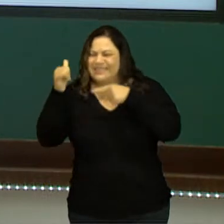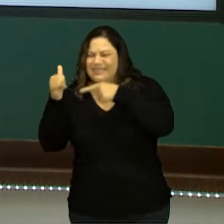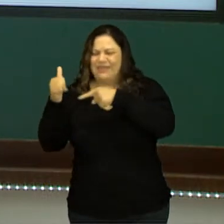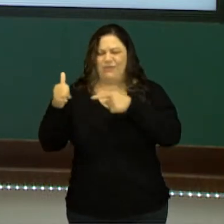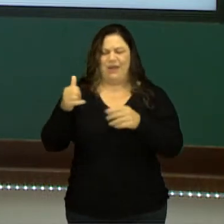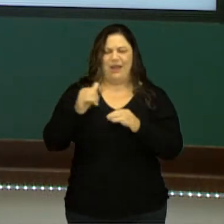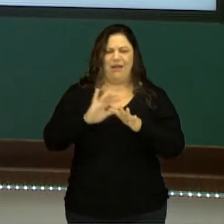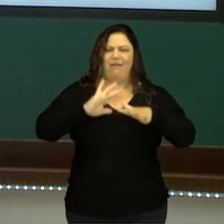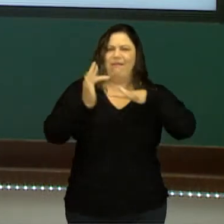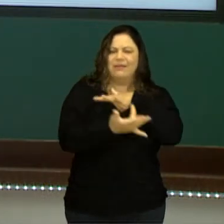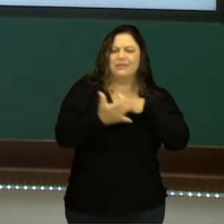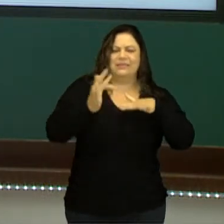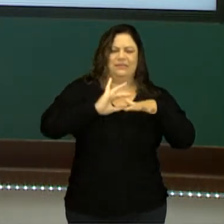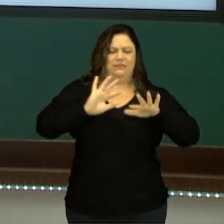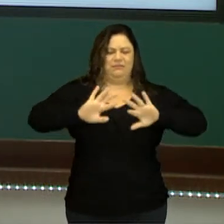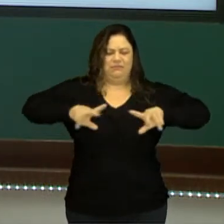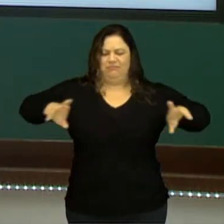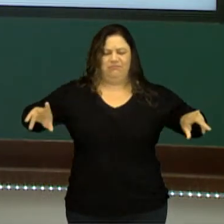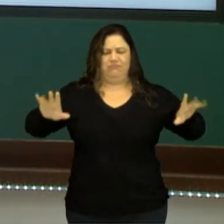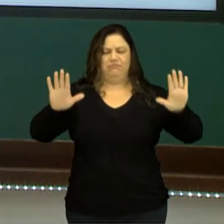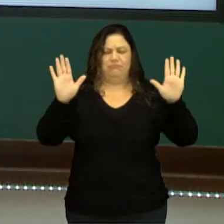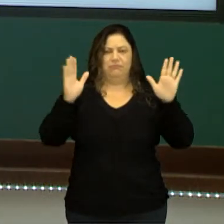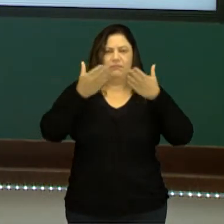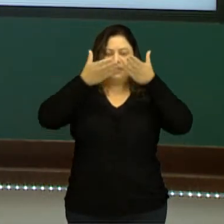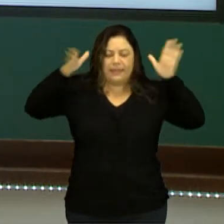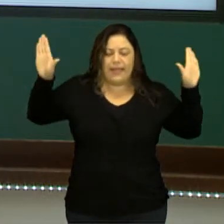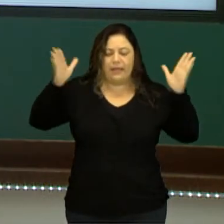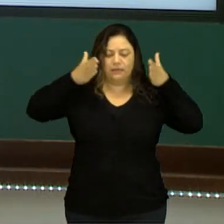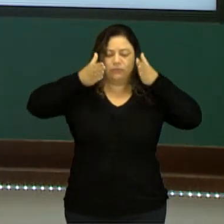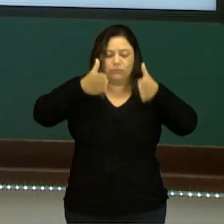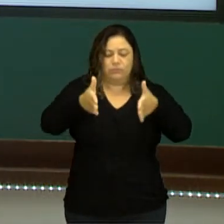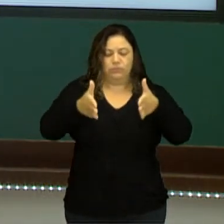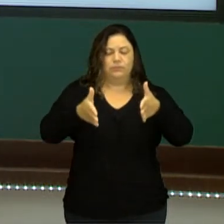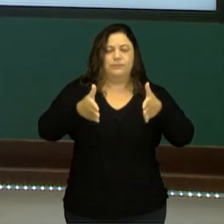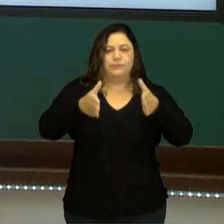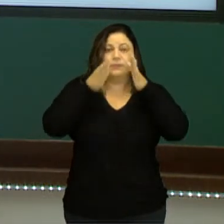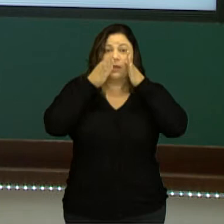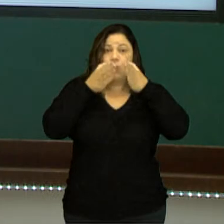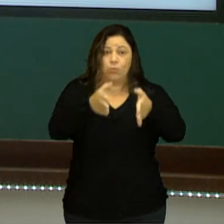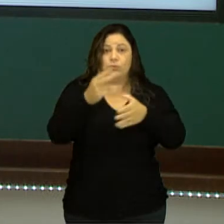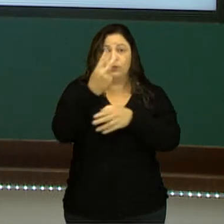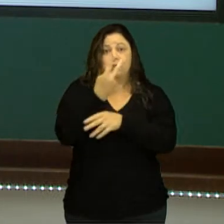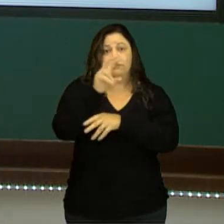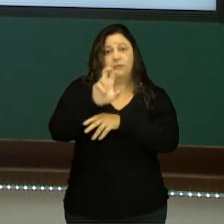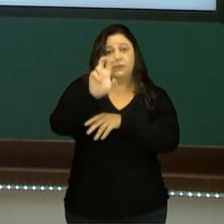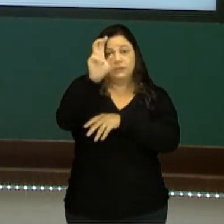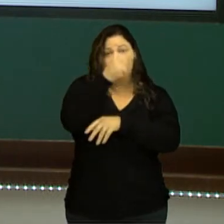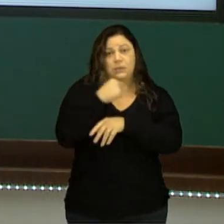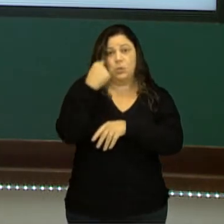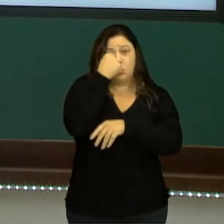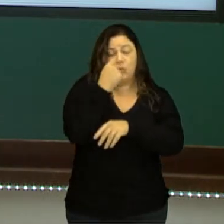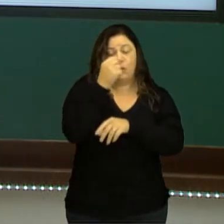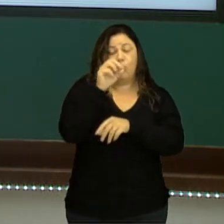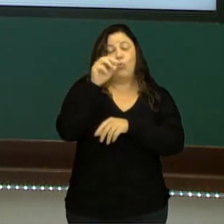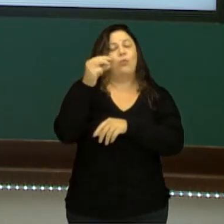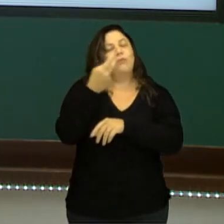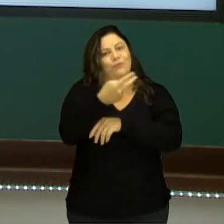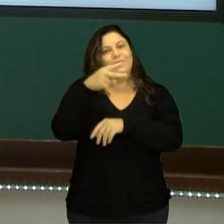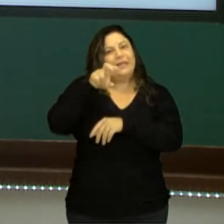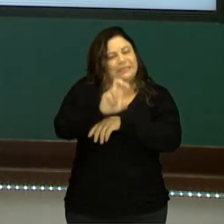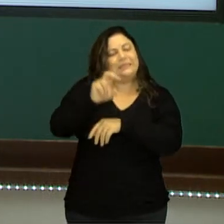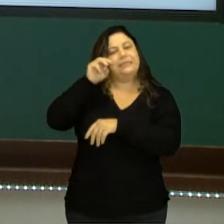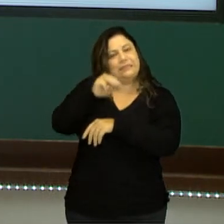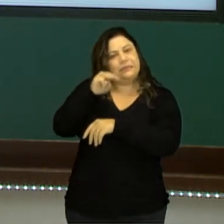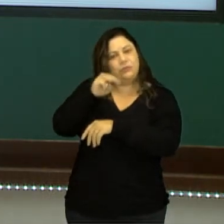rede social, né? Dispersando. 25 minutos concentrado, fazendo ali o meu estudo, né? Coloco ali para